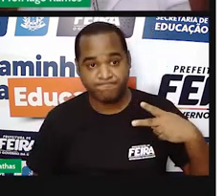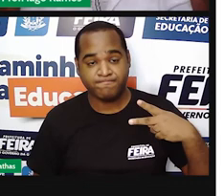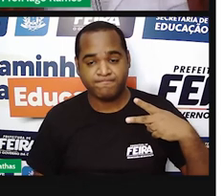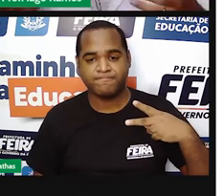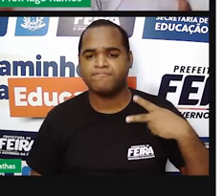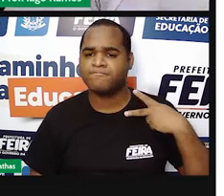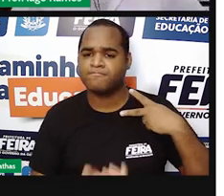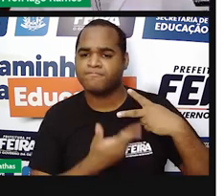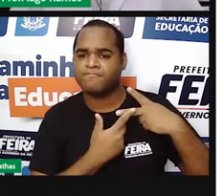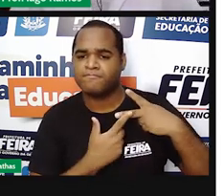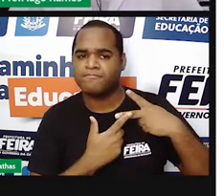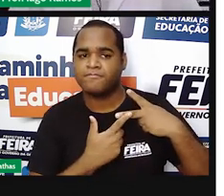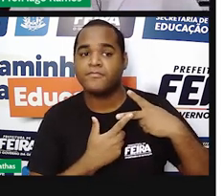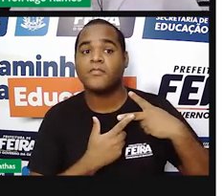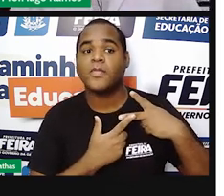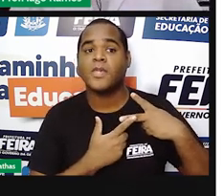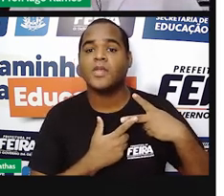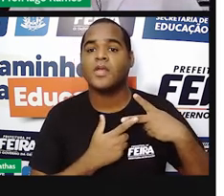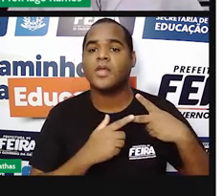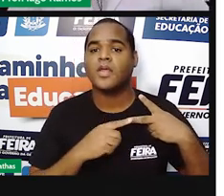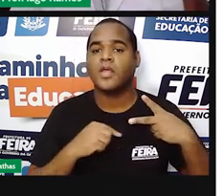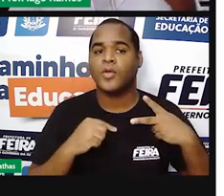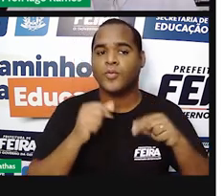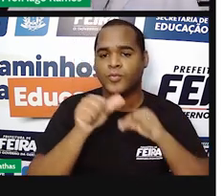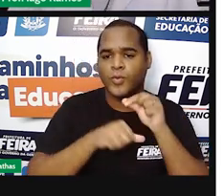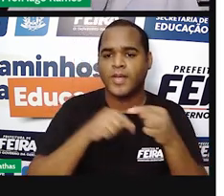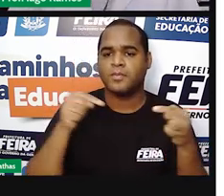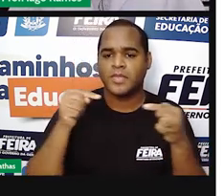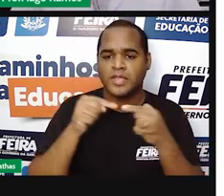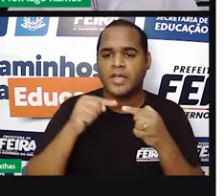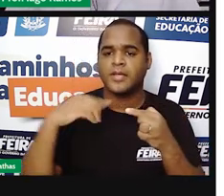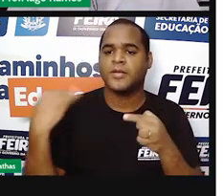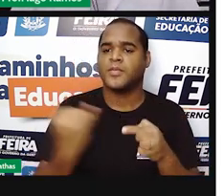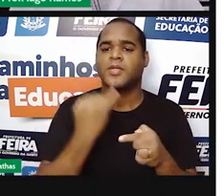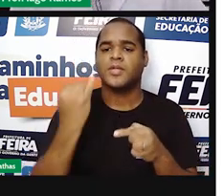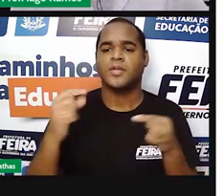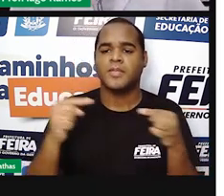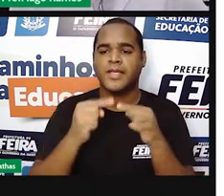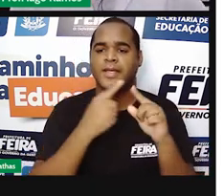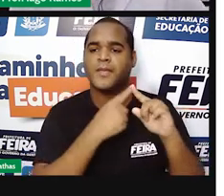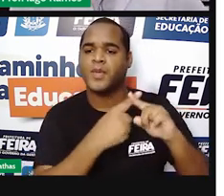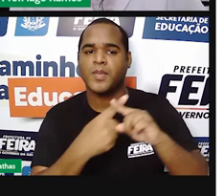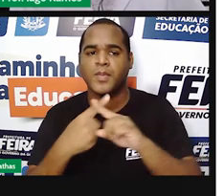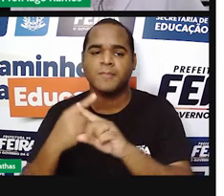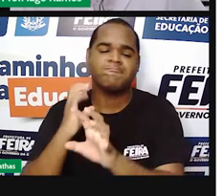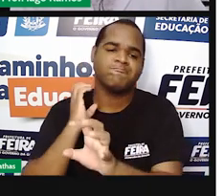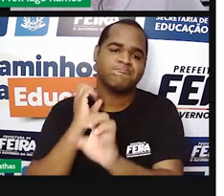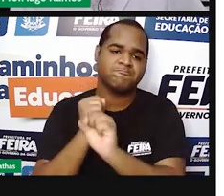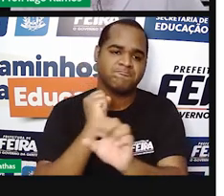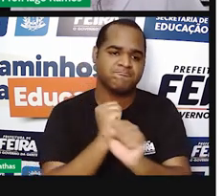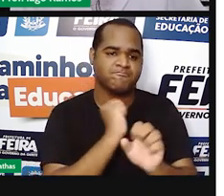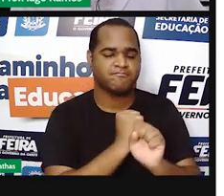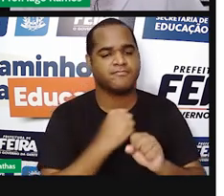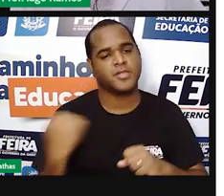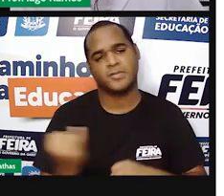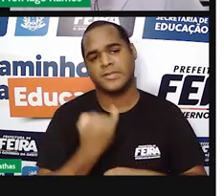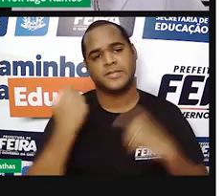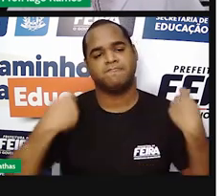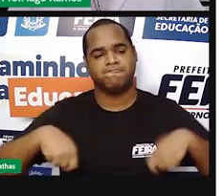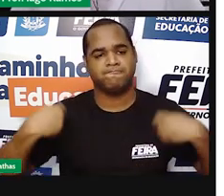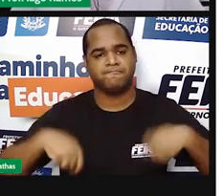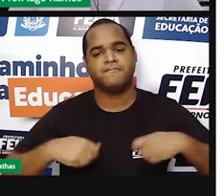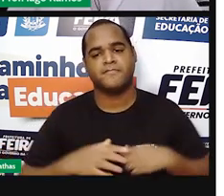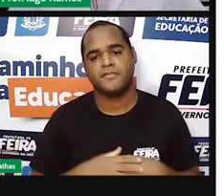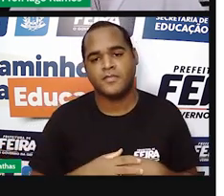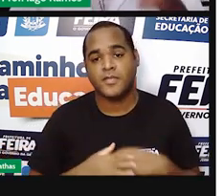na nosso dia a dia que precisa da Contagem e segundo aplicar o princípio multiplicativo